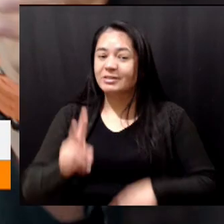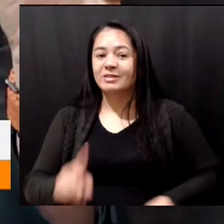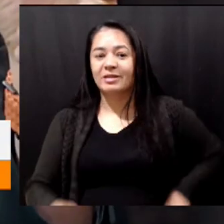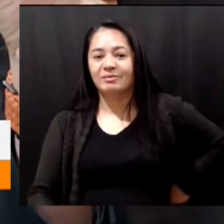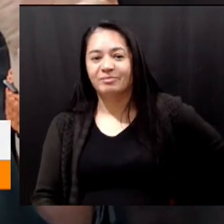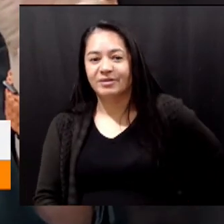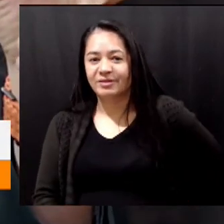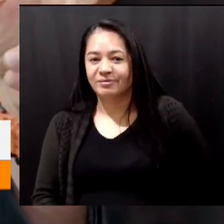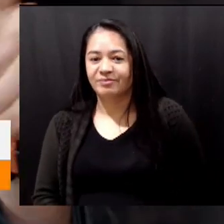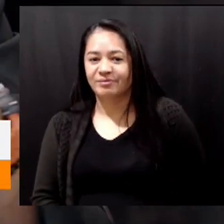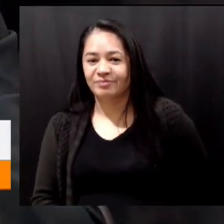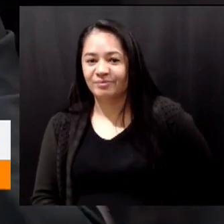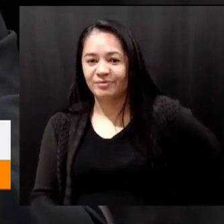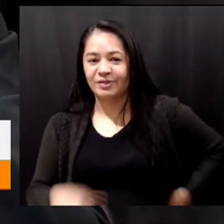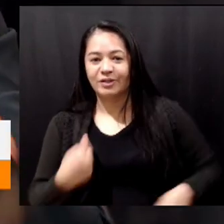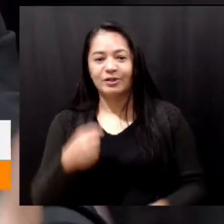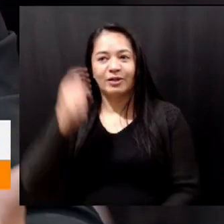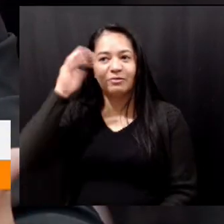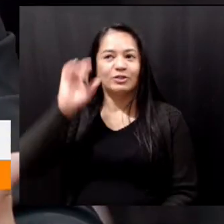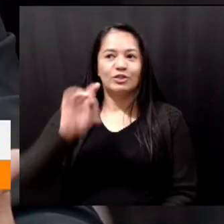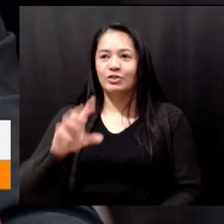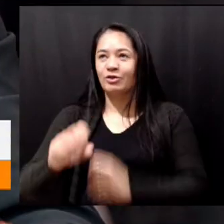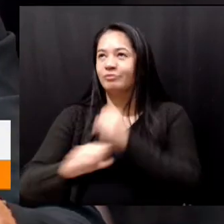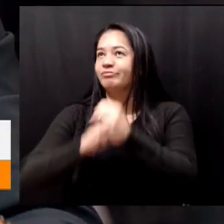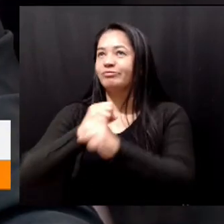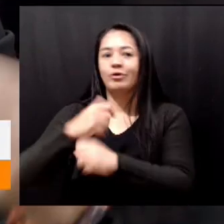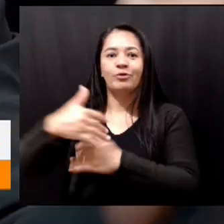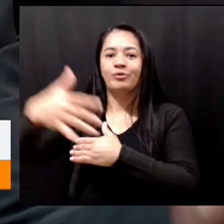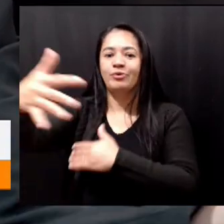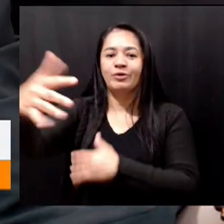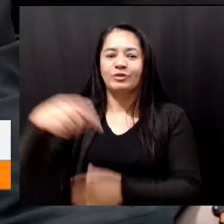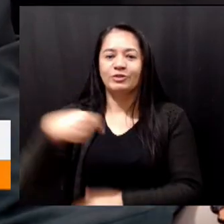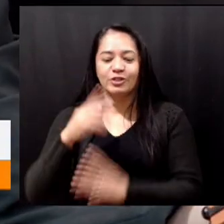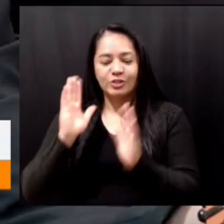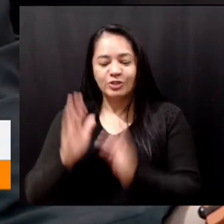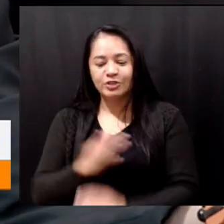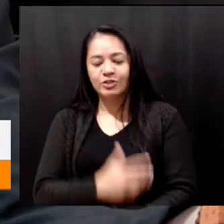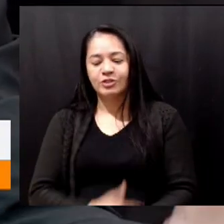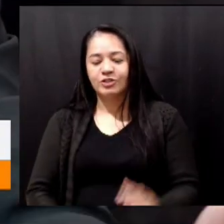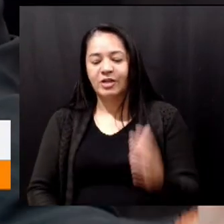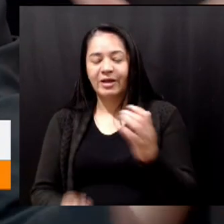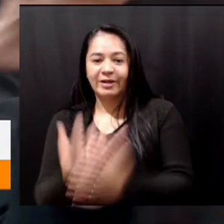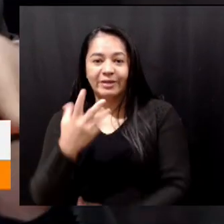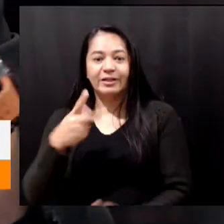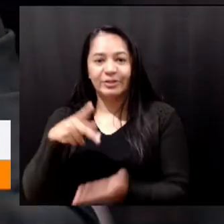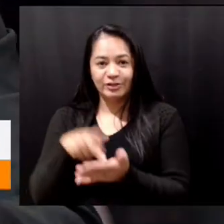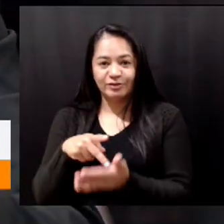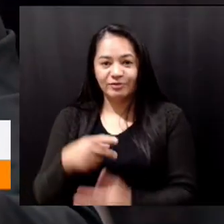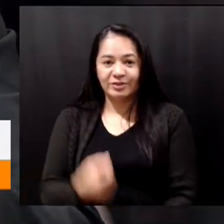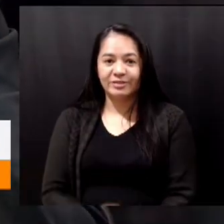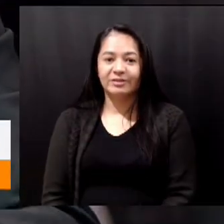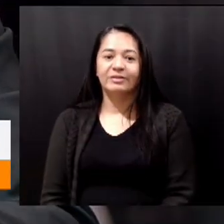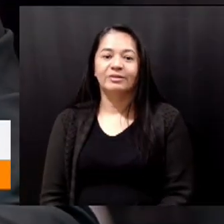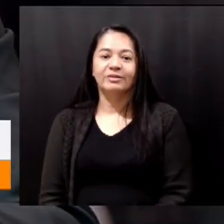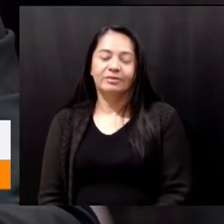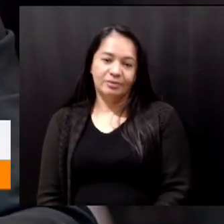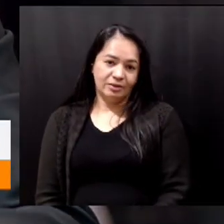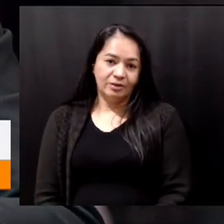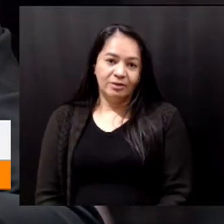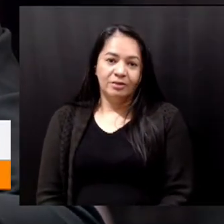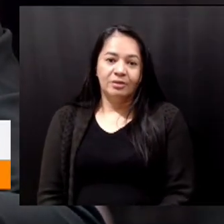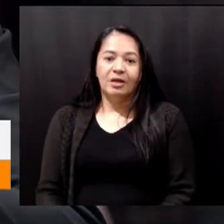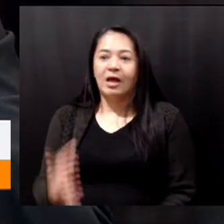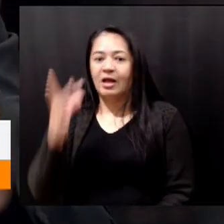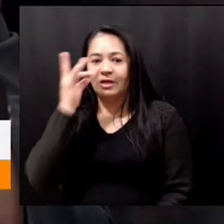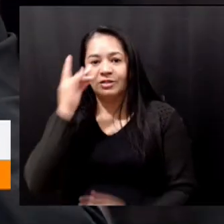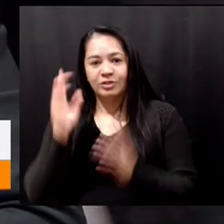daqui décadas, né? A gente já cria realidade, esses números são expressivos, no presente já traz